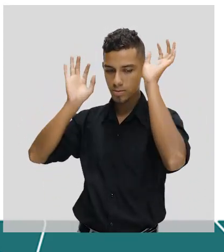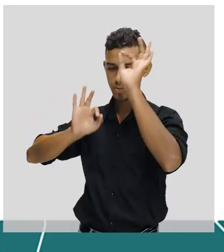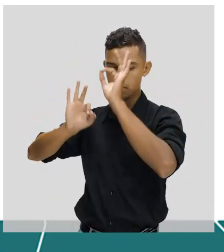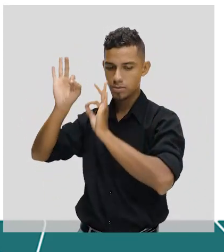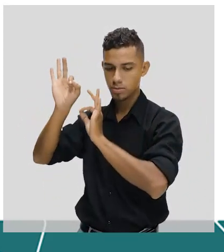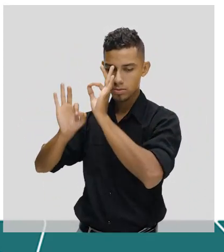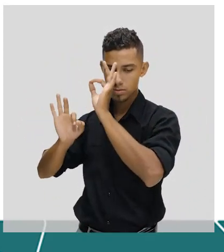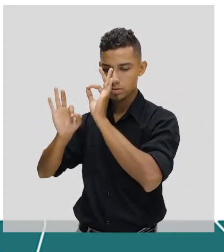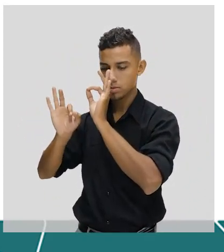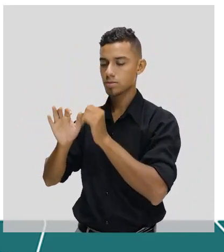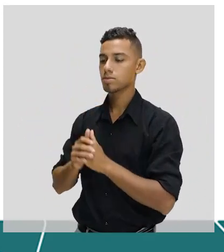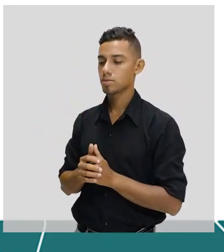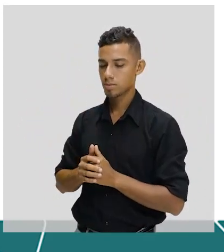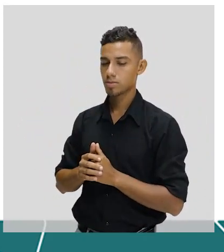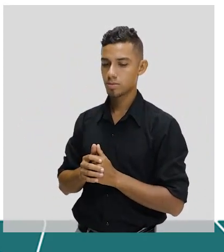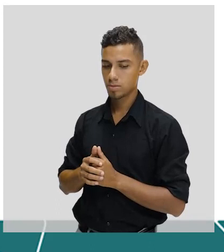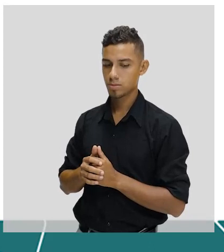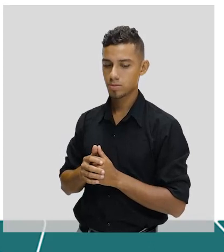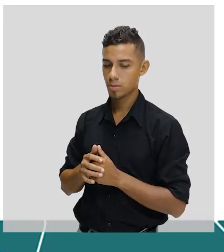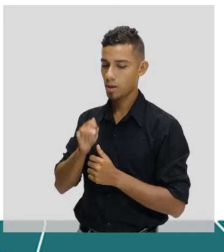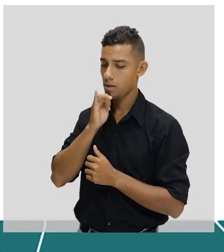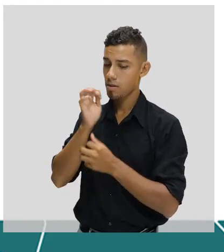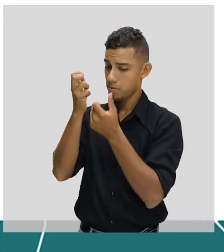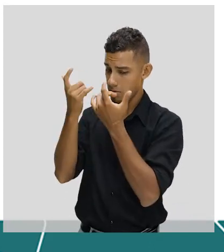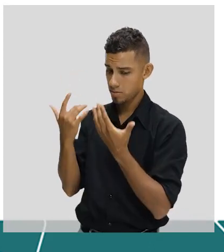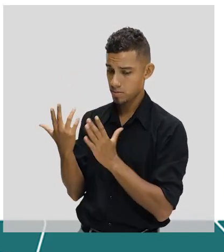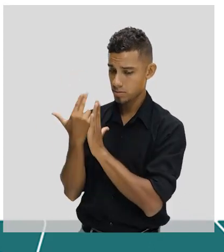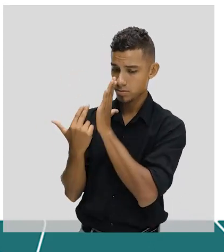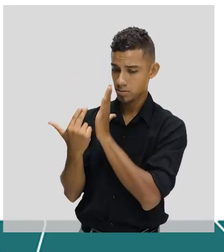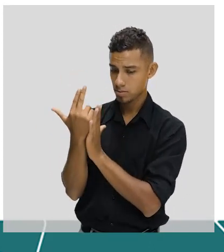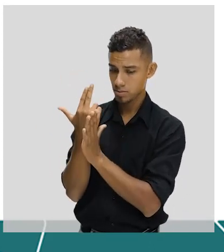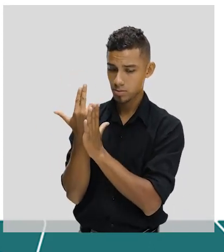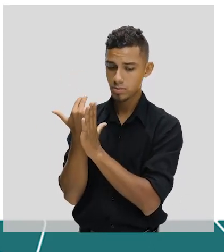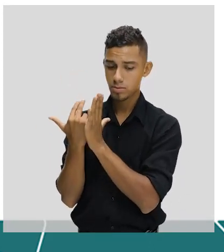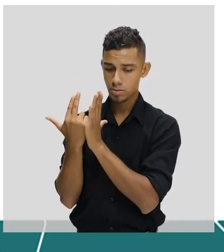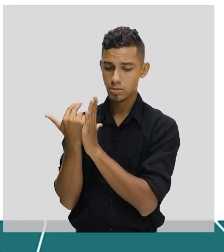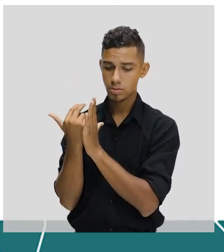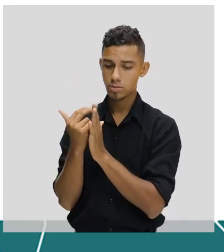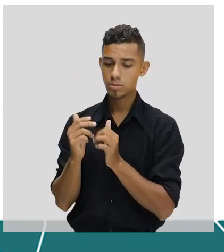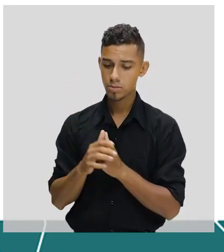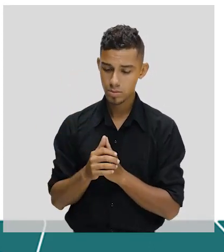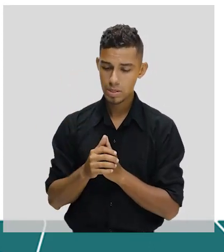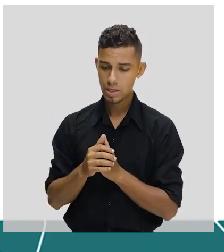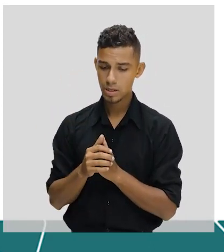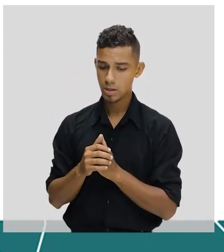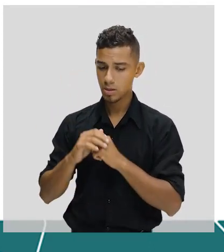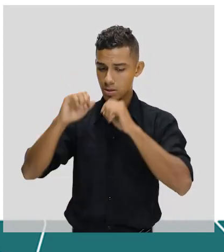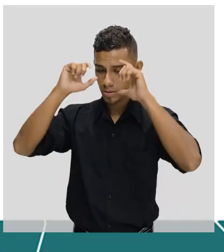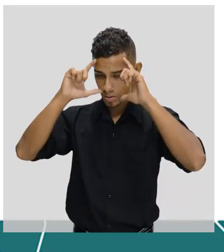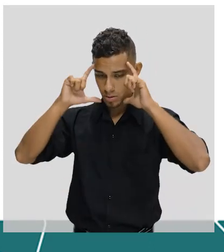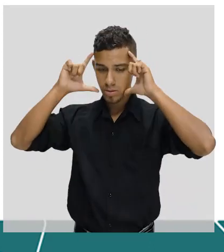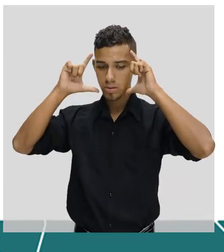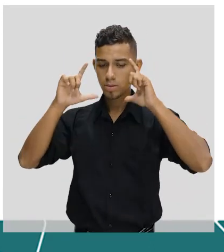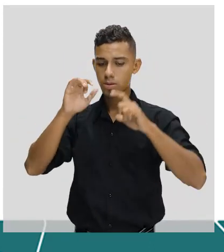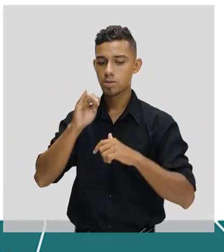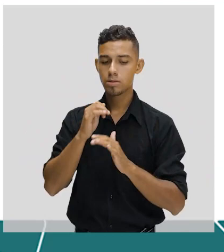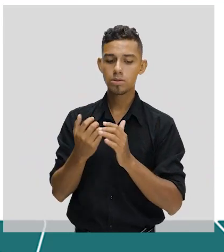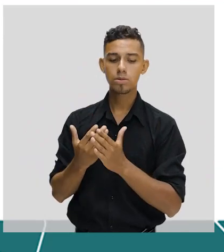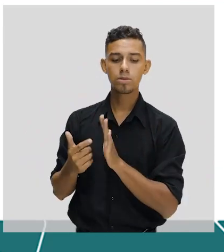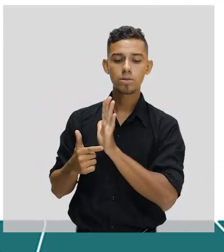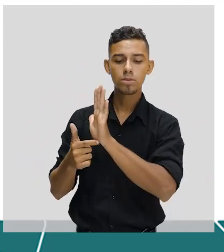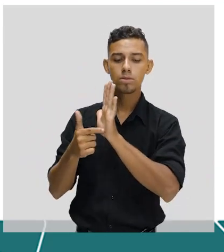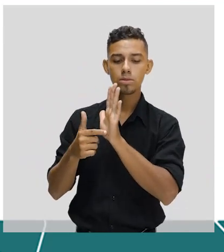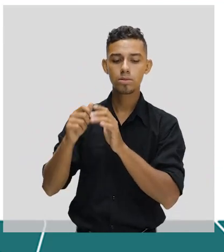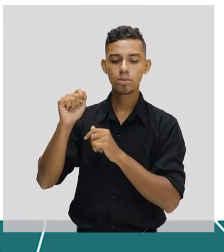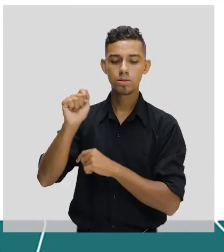formalizaram uma das técnicas mais comuns para o desenho, que é a técnica da proporção em cabeças. Por exemplo, quando você vai representar um adulto, a